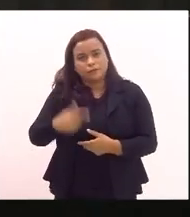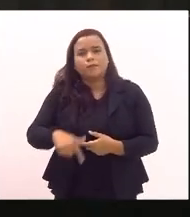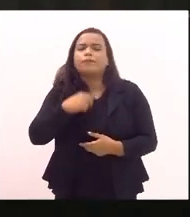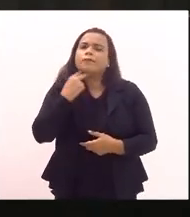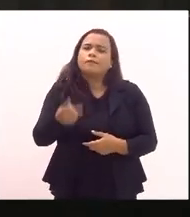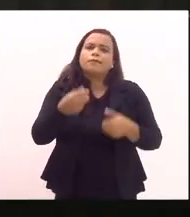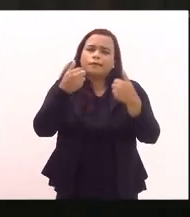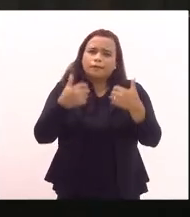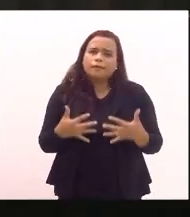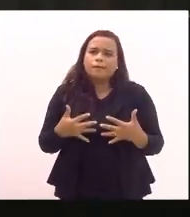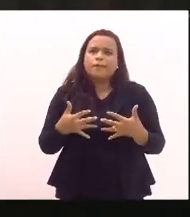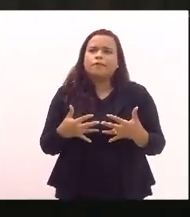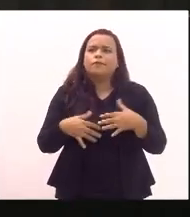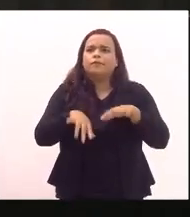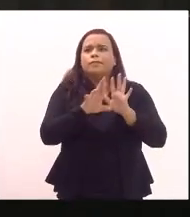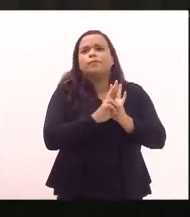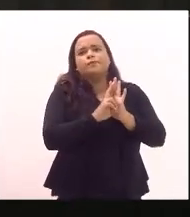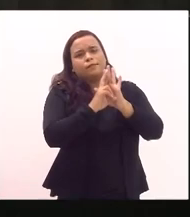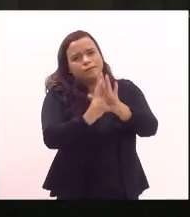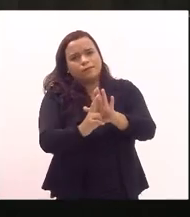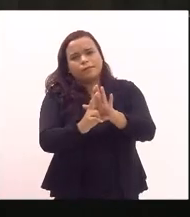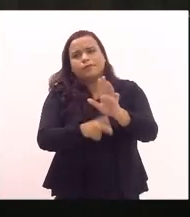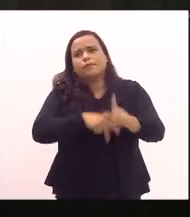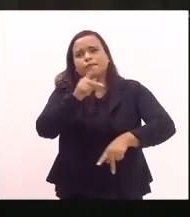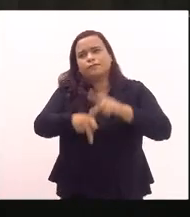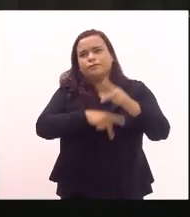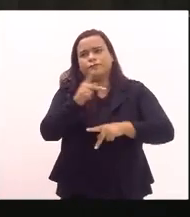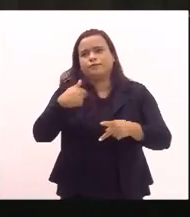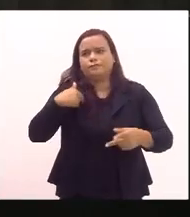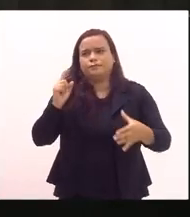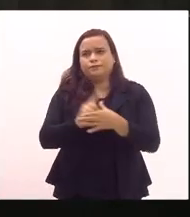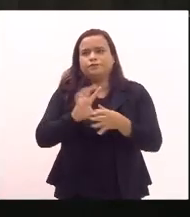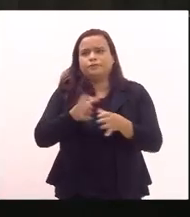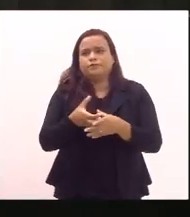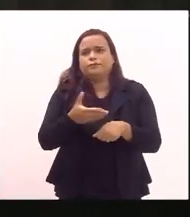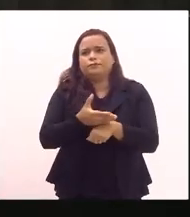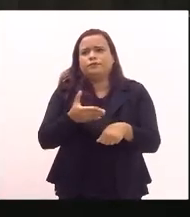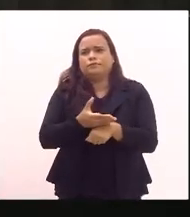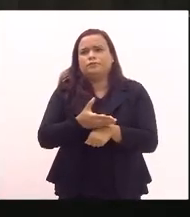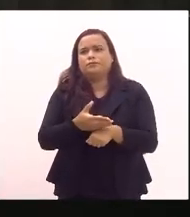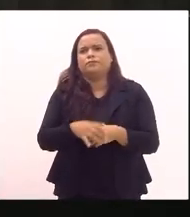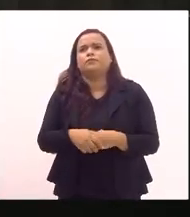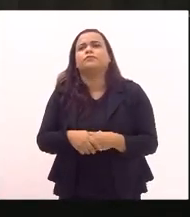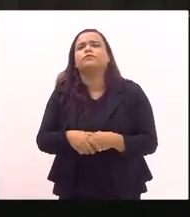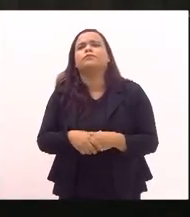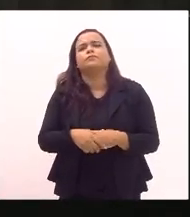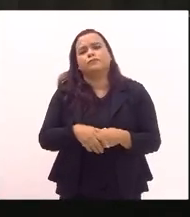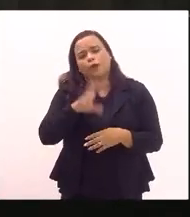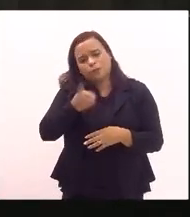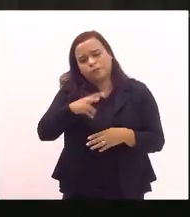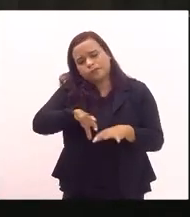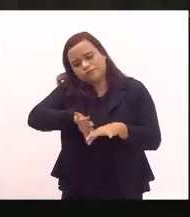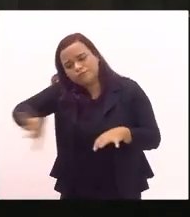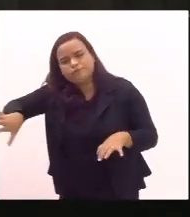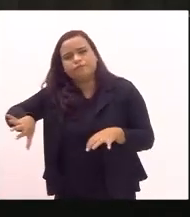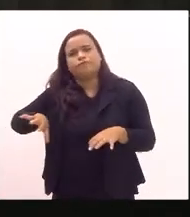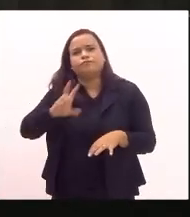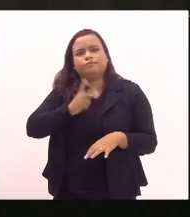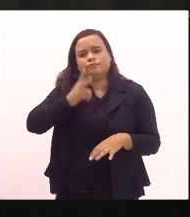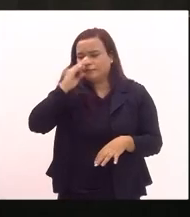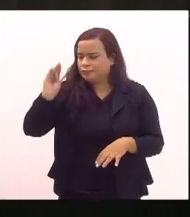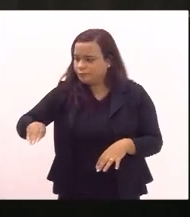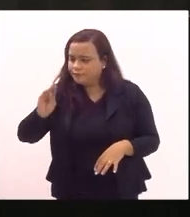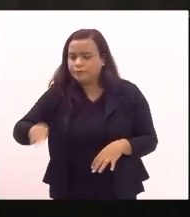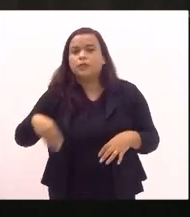voz como parte dos representação do povo do qual eu faço parte que ainda é segregado que ainda é excluído que ainda